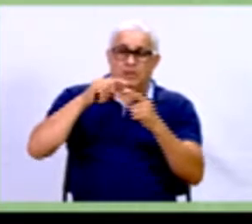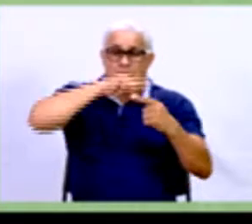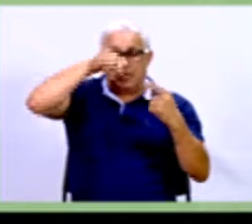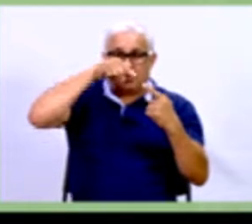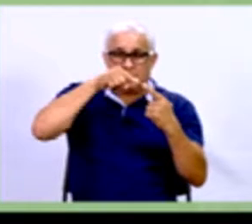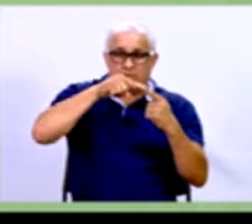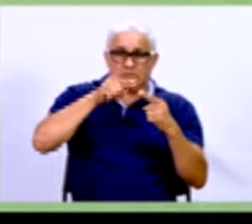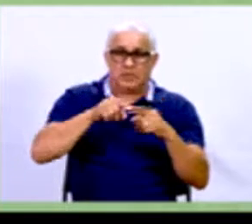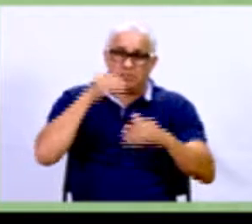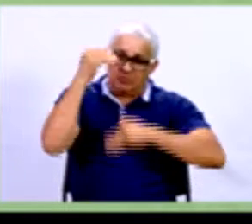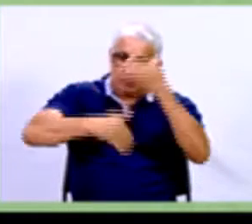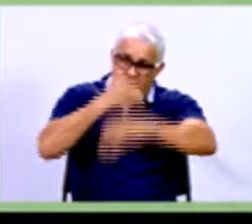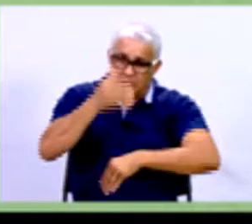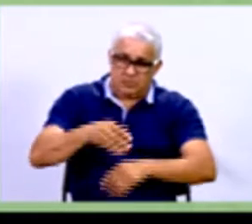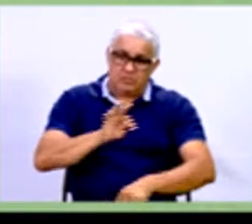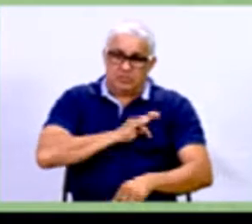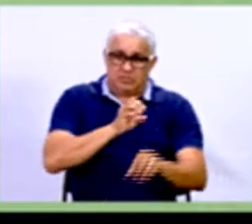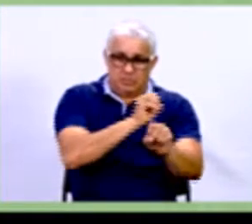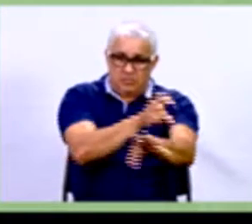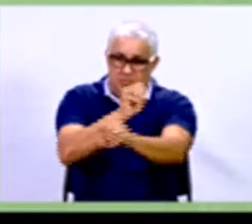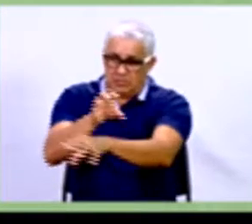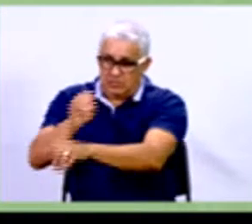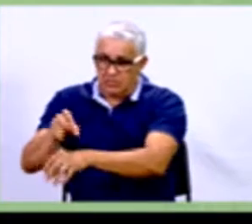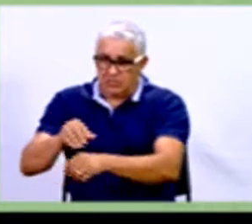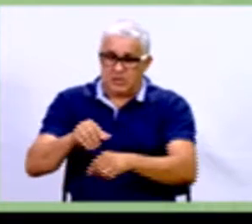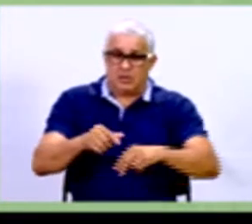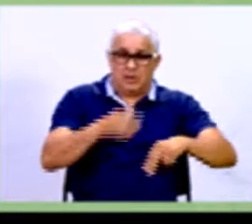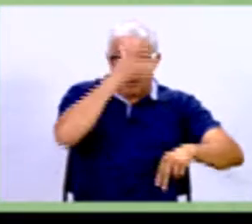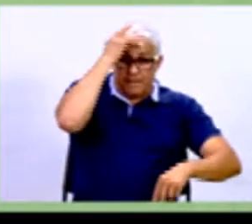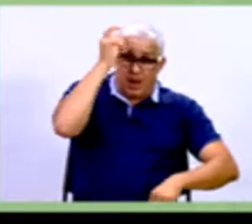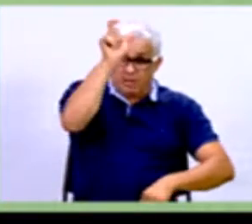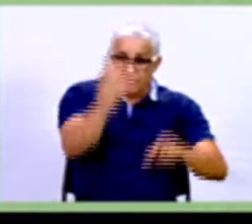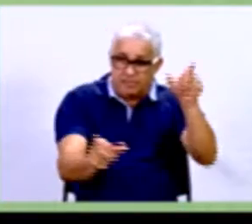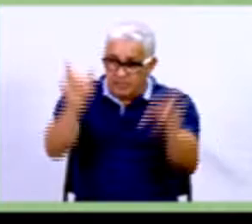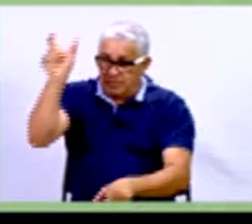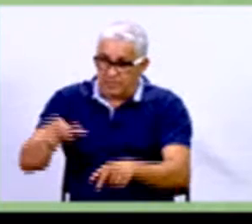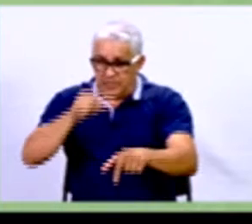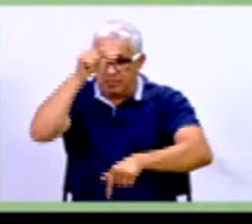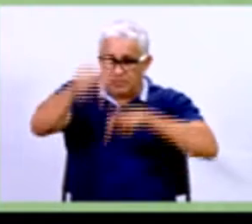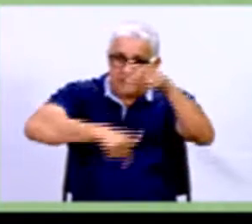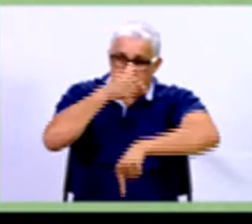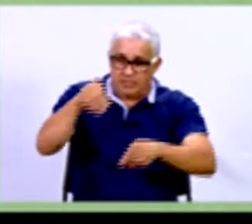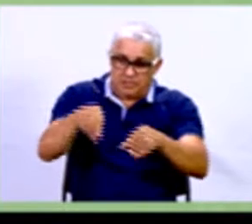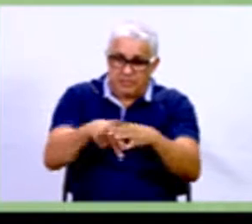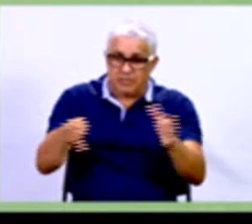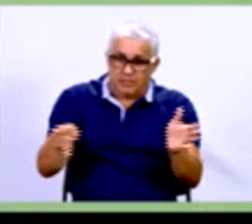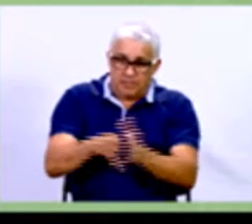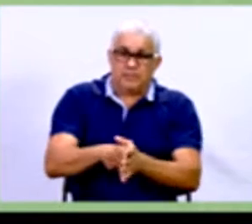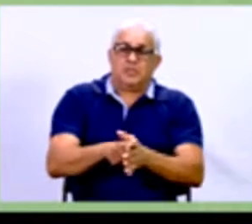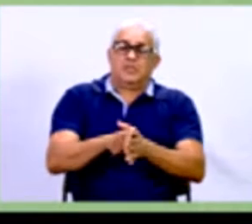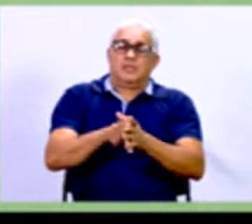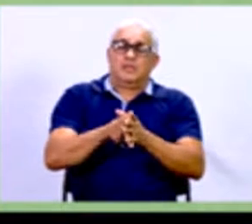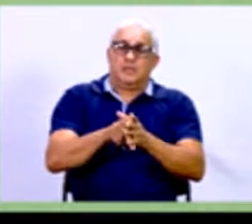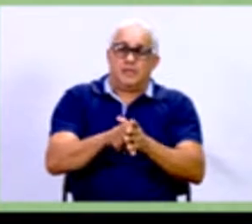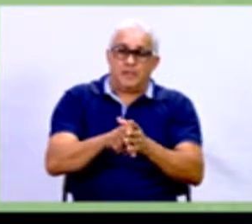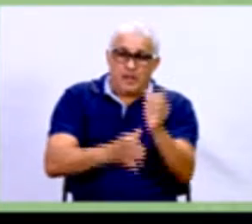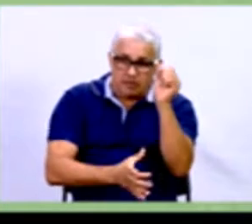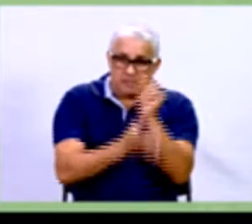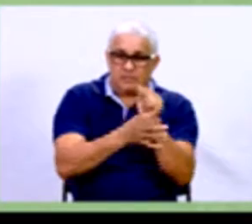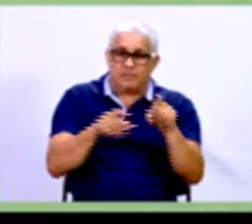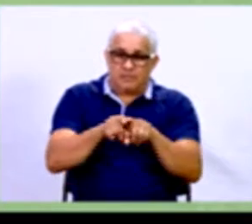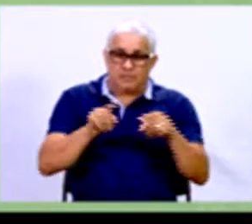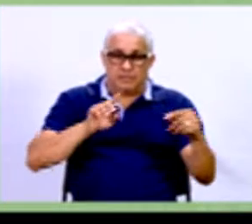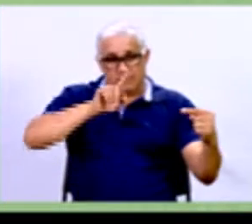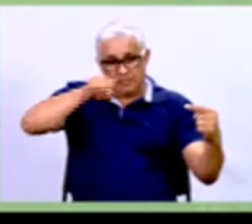aplicar técnicas de adaptação do homem ao seu trabalho e formas eficientes e seguras de o desempenhar, visando